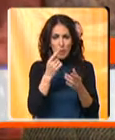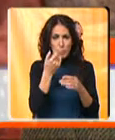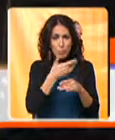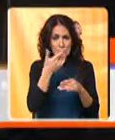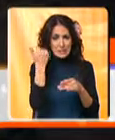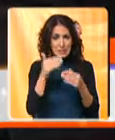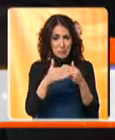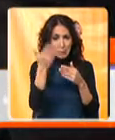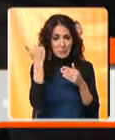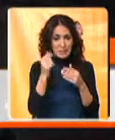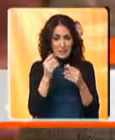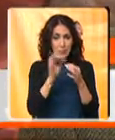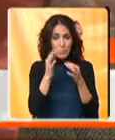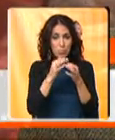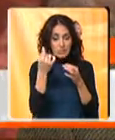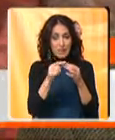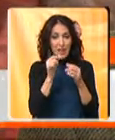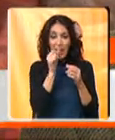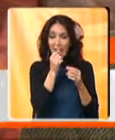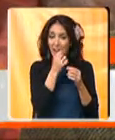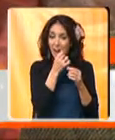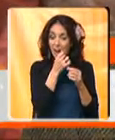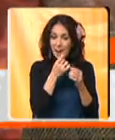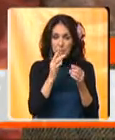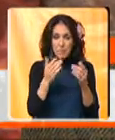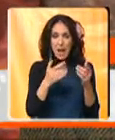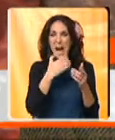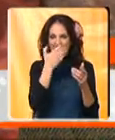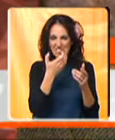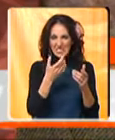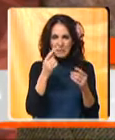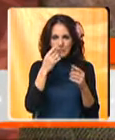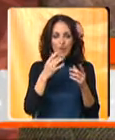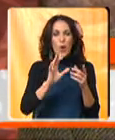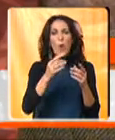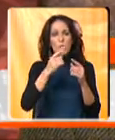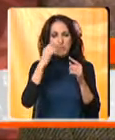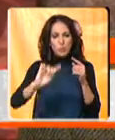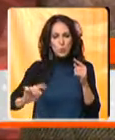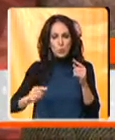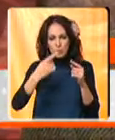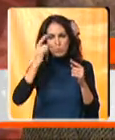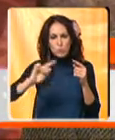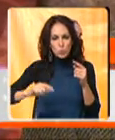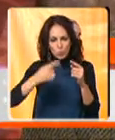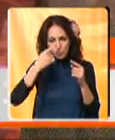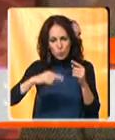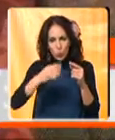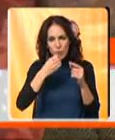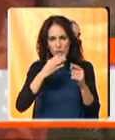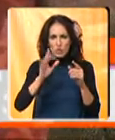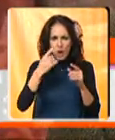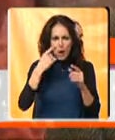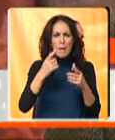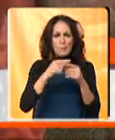não foi? Foi na semana passada. Pois, só os vou tirar na segunda-feira. Mas vai dar dentadas no peru no sábado, ou não? Não, eu já como várias coisas. Já